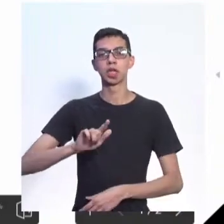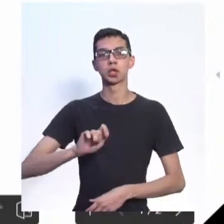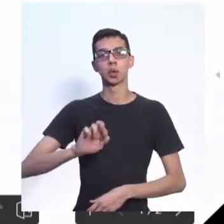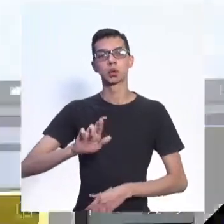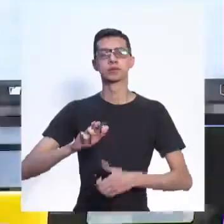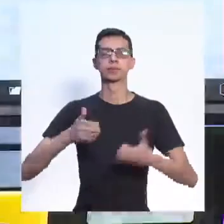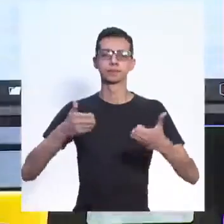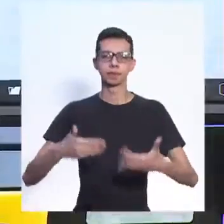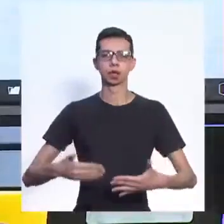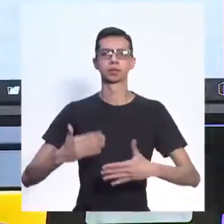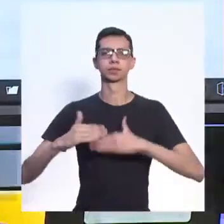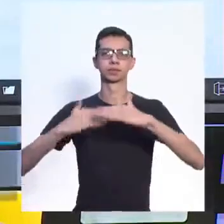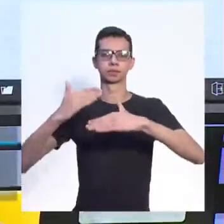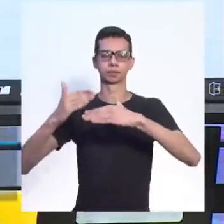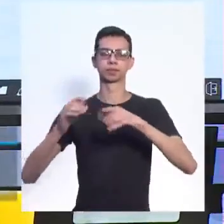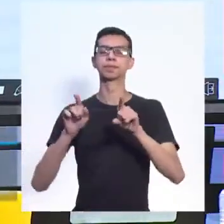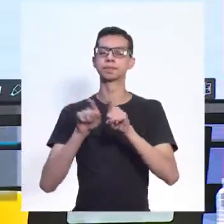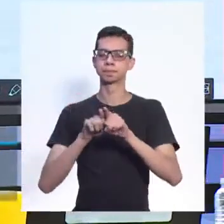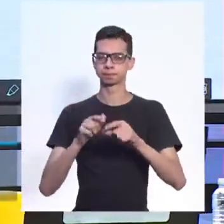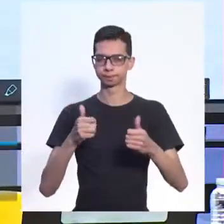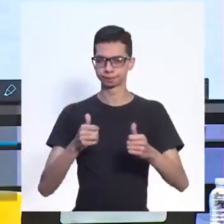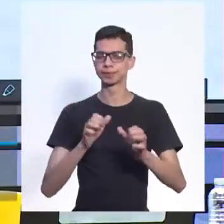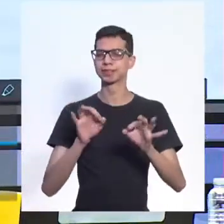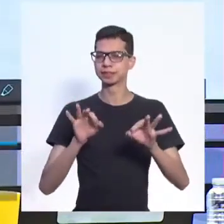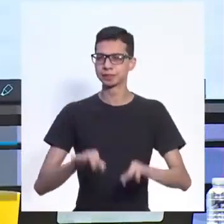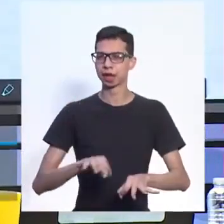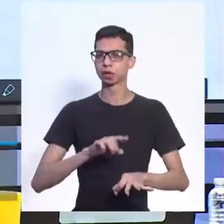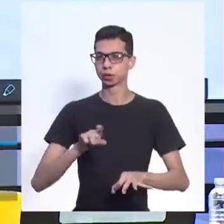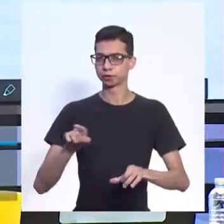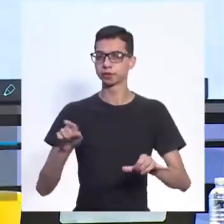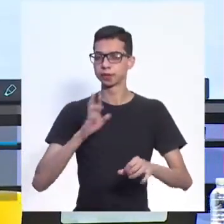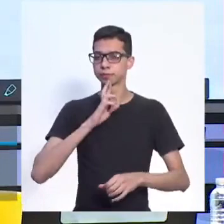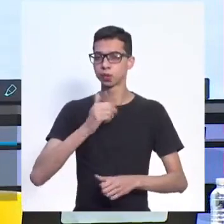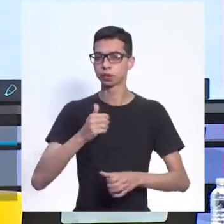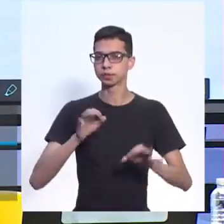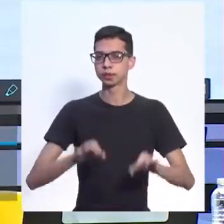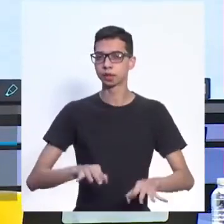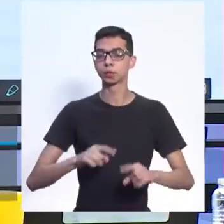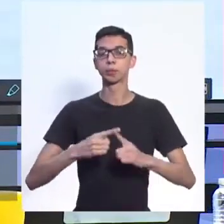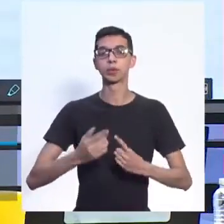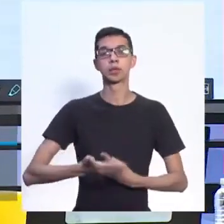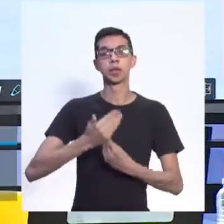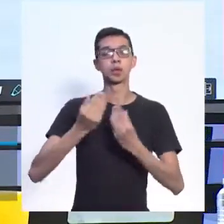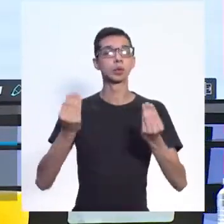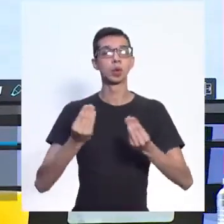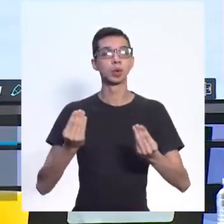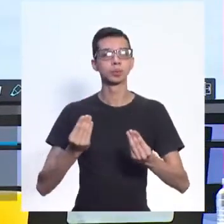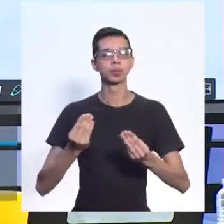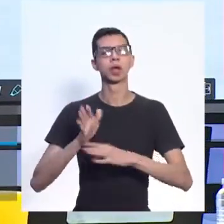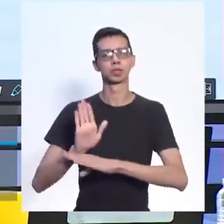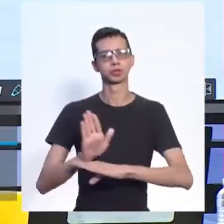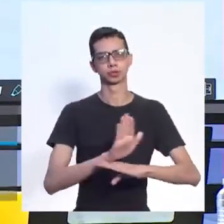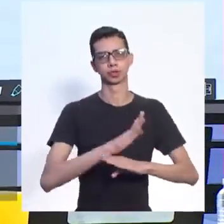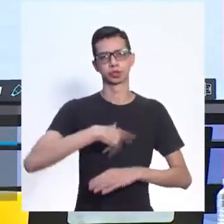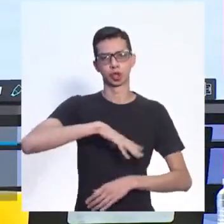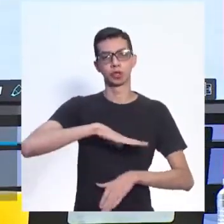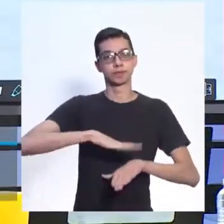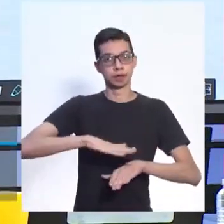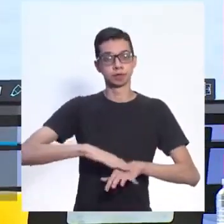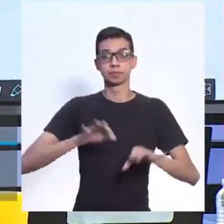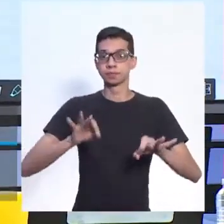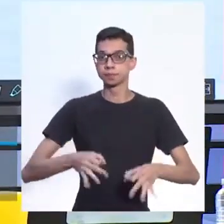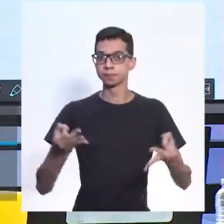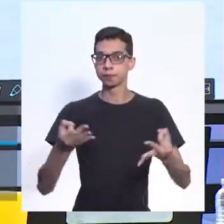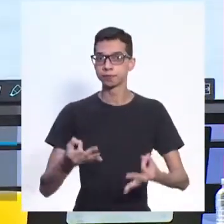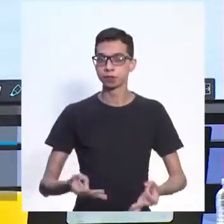tecnologia veio aí para ajudar mesmo nessa questão aí de como a gente produzir um espetáculo, né, com muito mais propriedade,